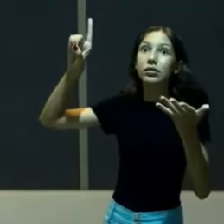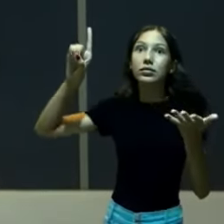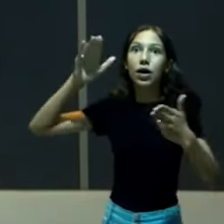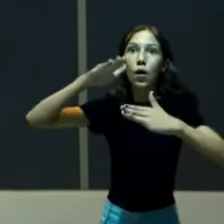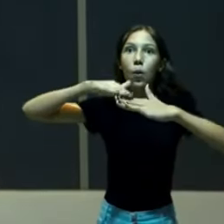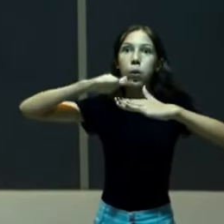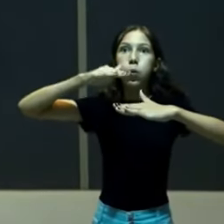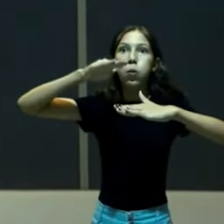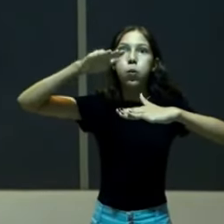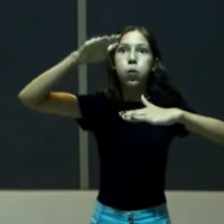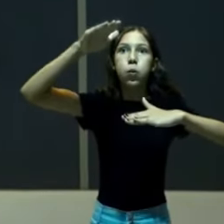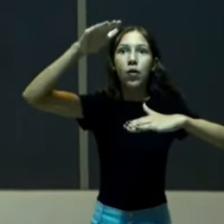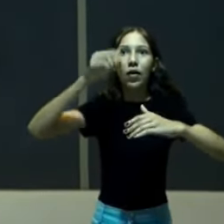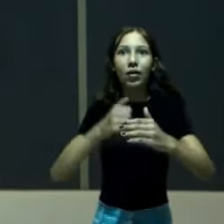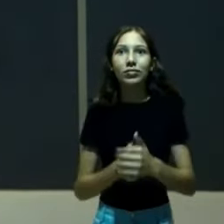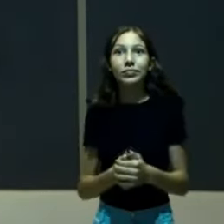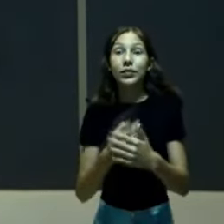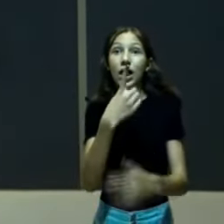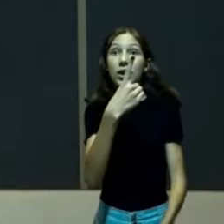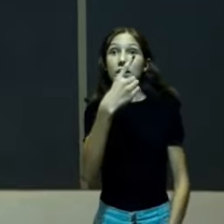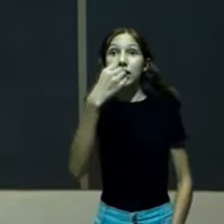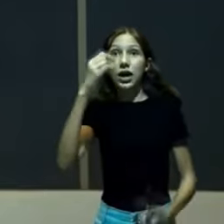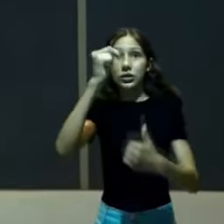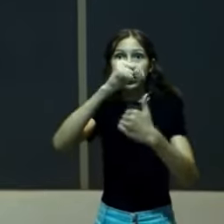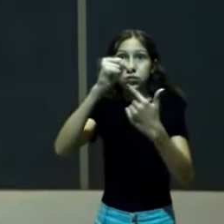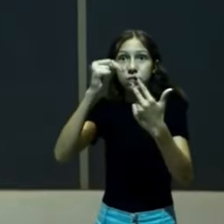os 10 primeiros da lista da Forbes,